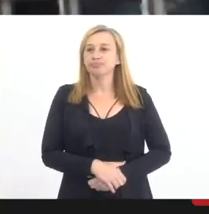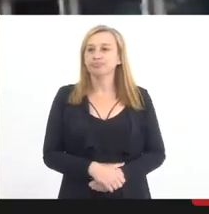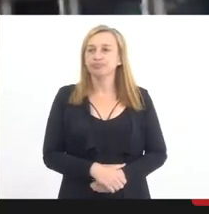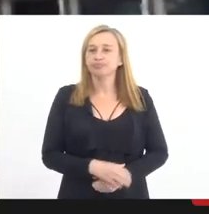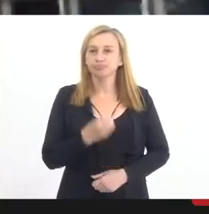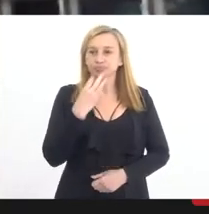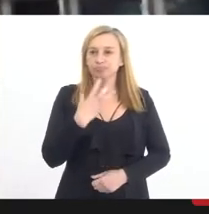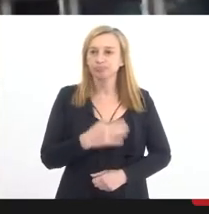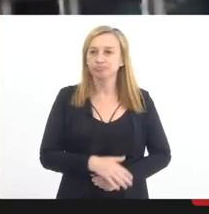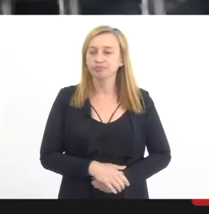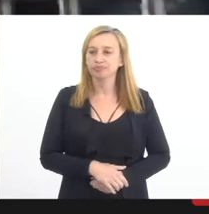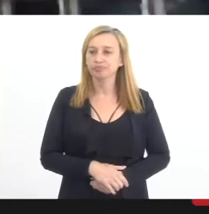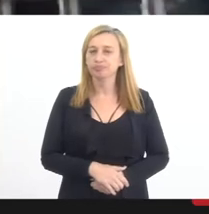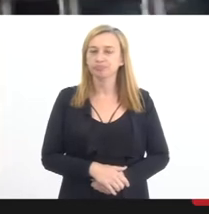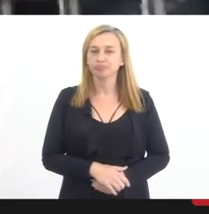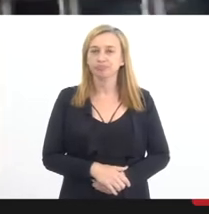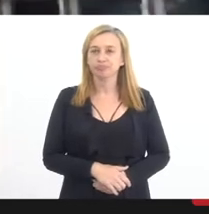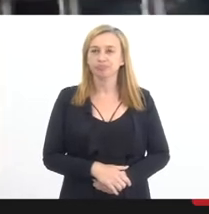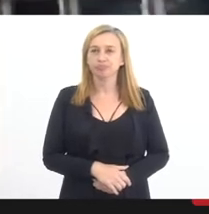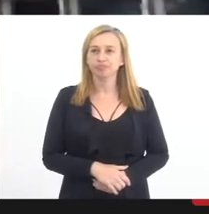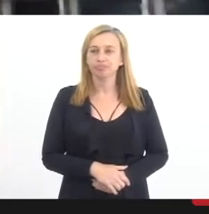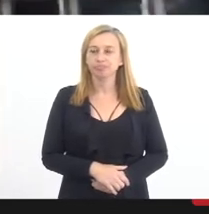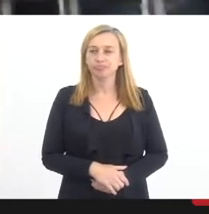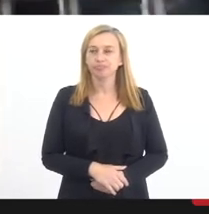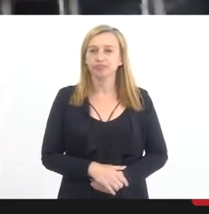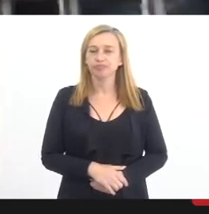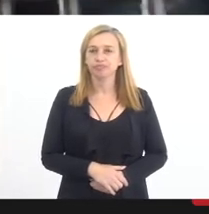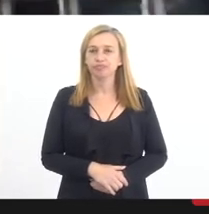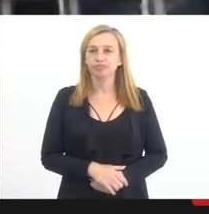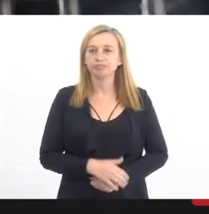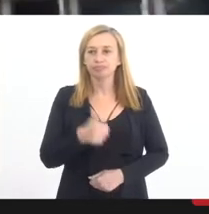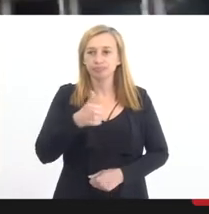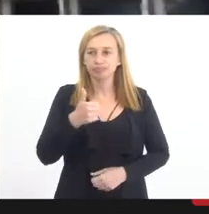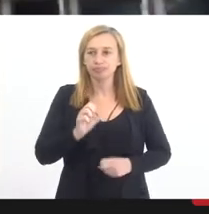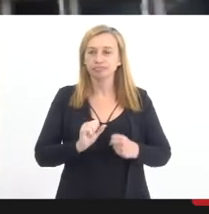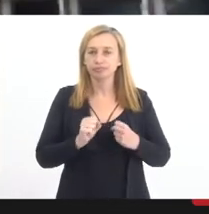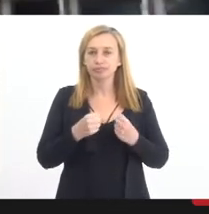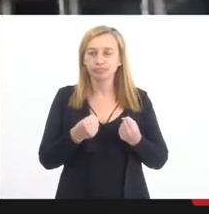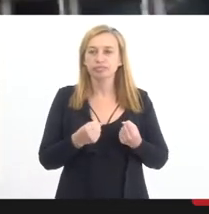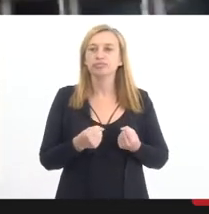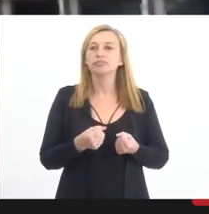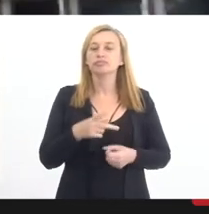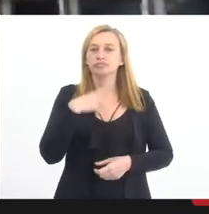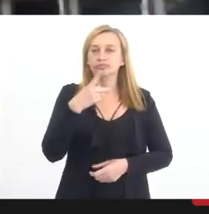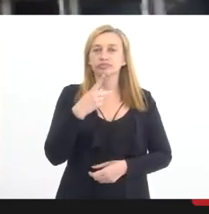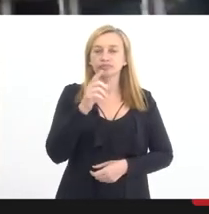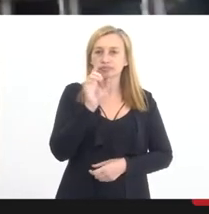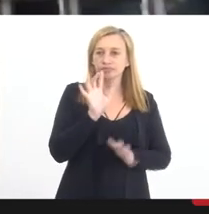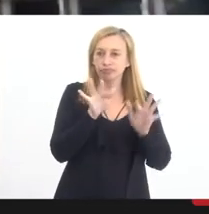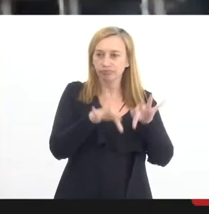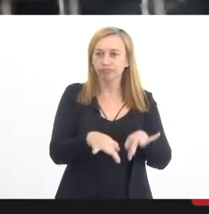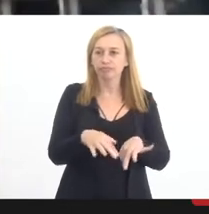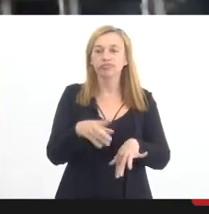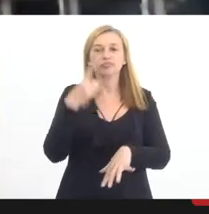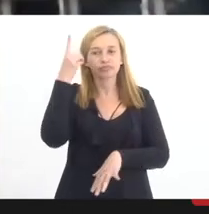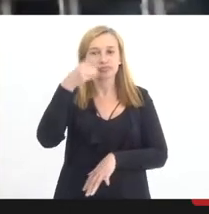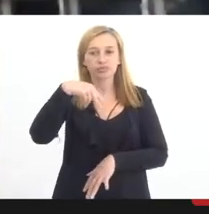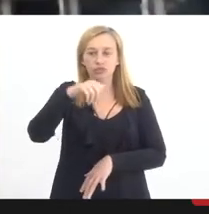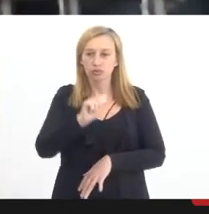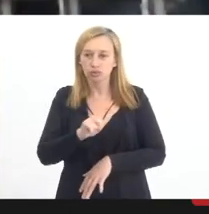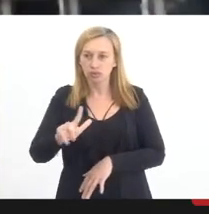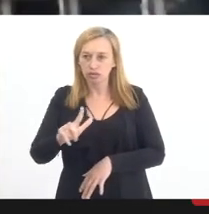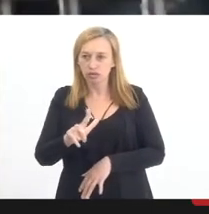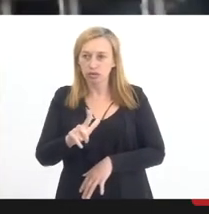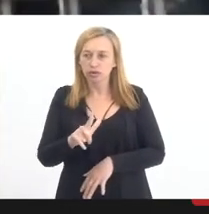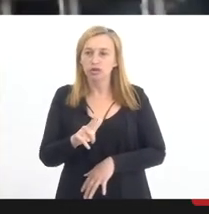Bom, em primeiro lugar... eu queria reforçar a fala final aqui do deputado Noel de Carvalho, em